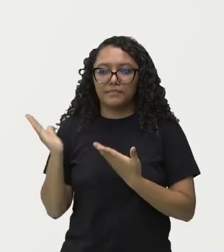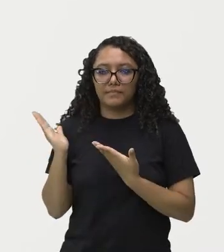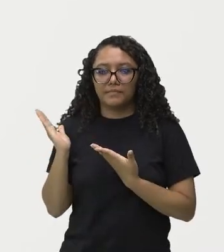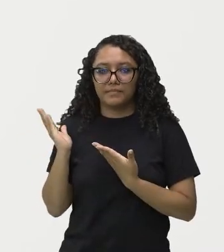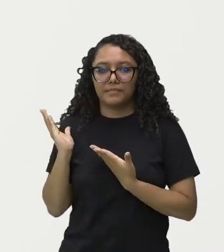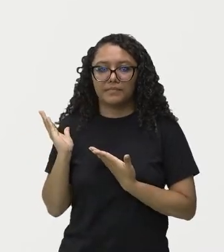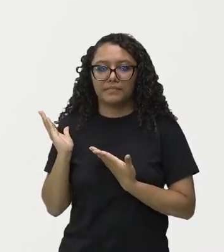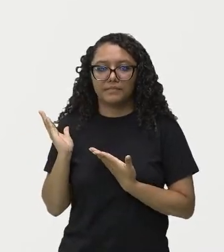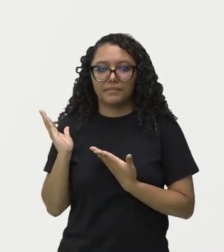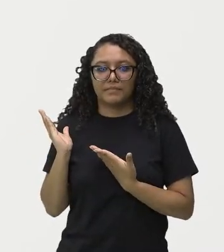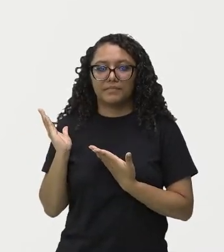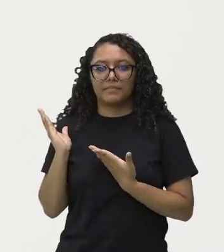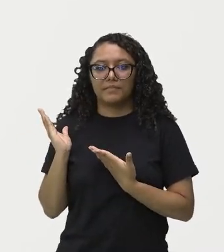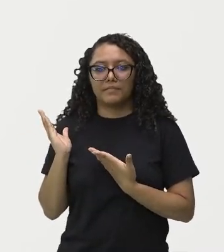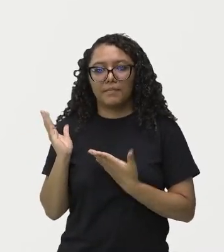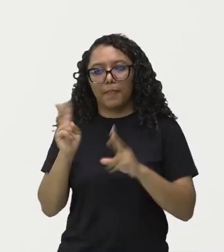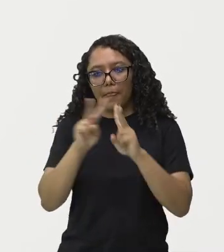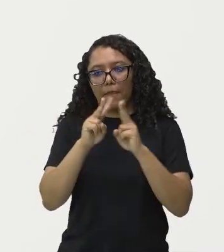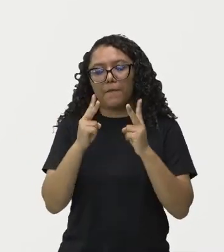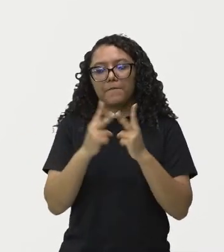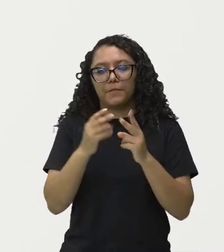volume do cilindro, né?